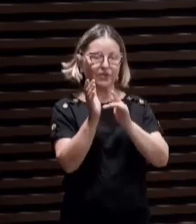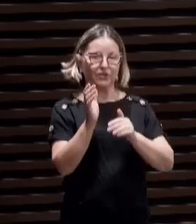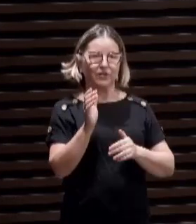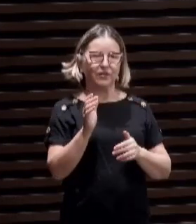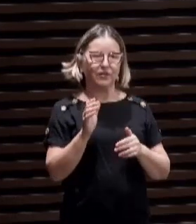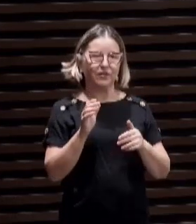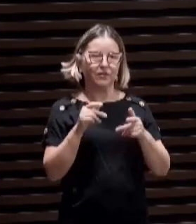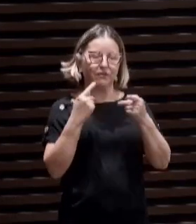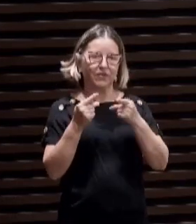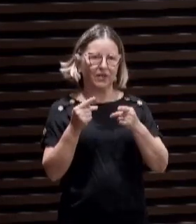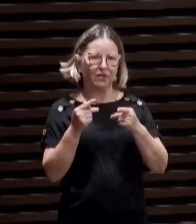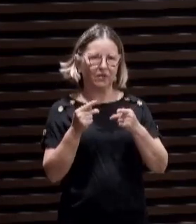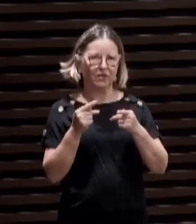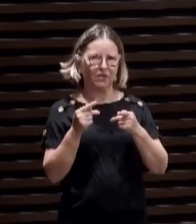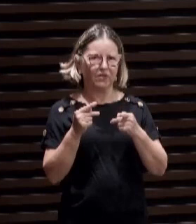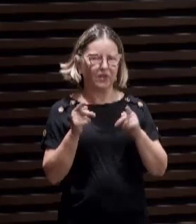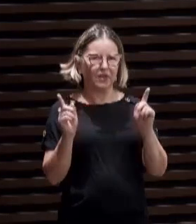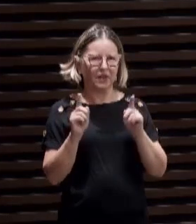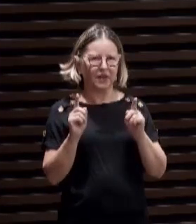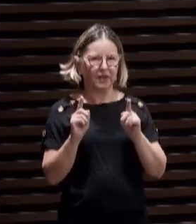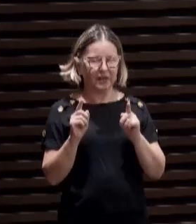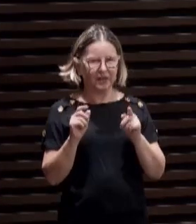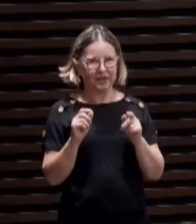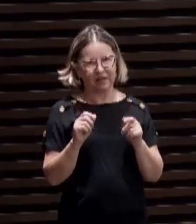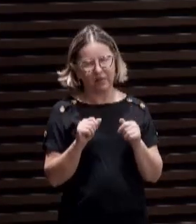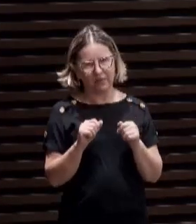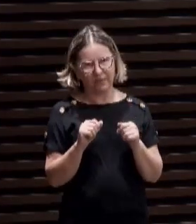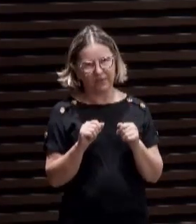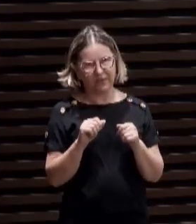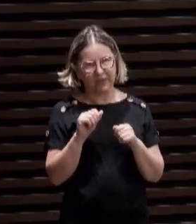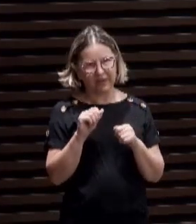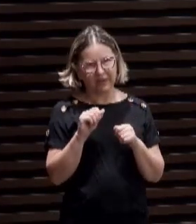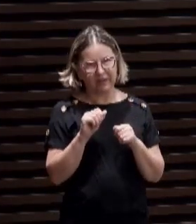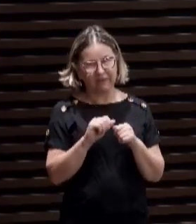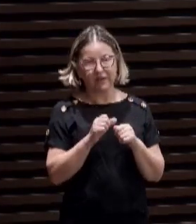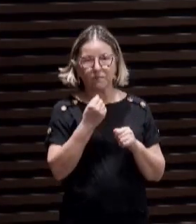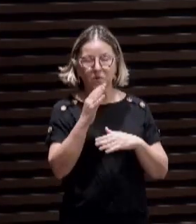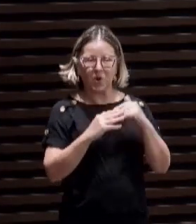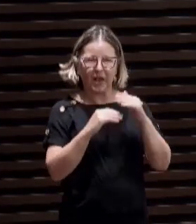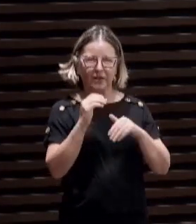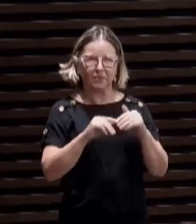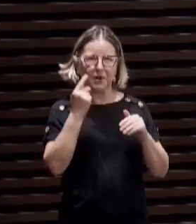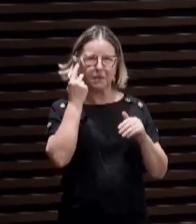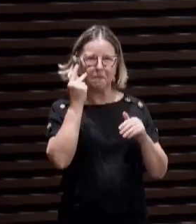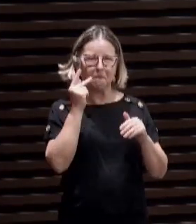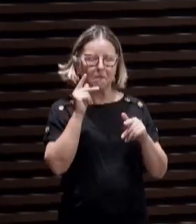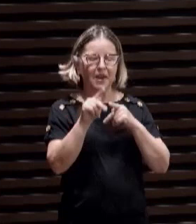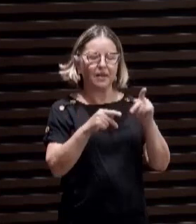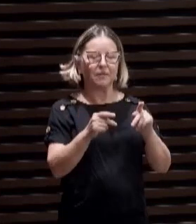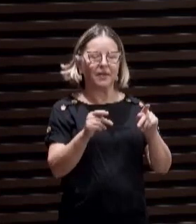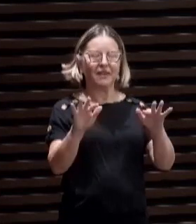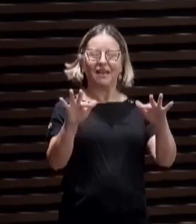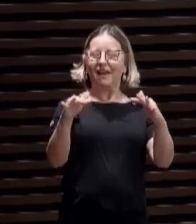vossa justiça diante dos homens, com o fim de seres vistos por eles. Doutra sorte,